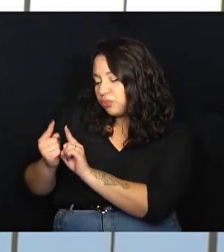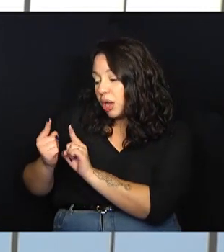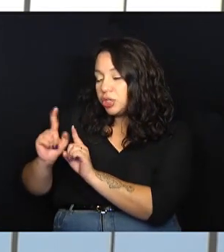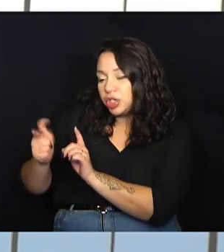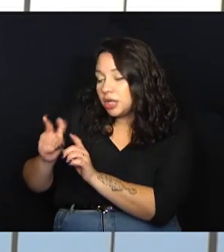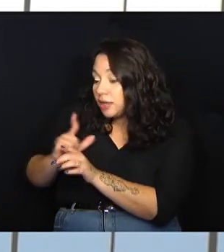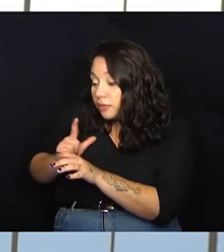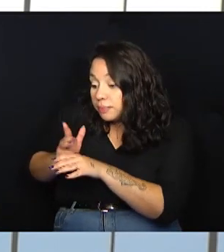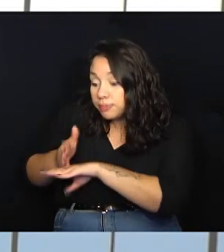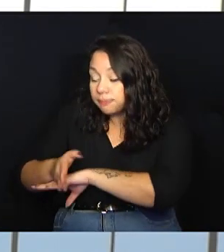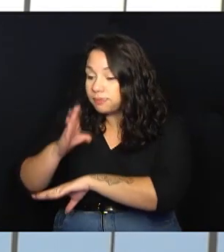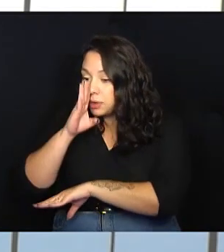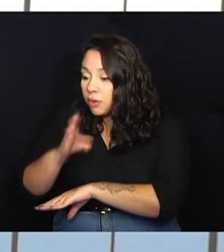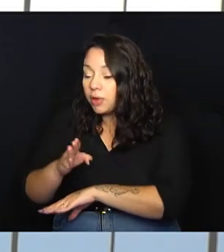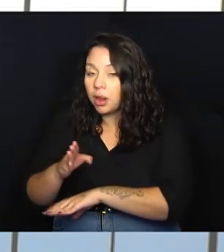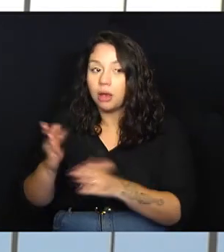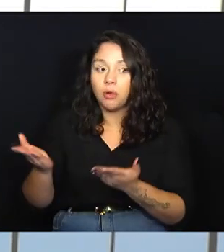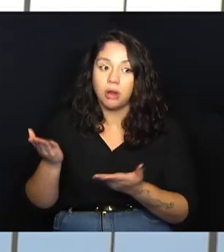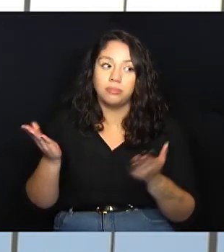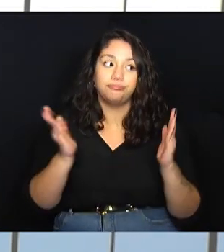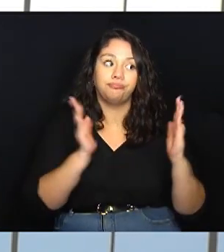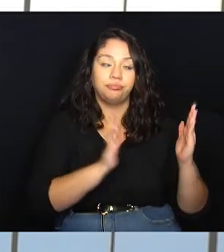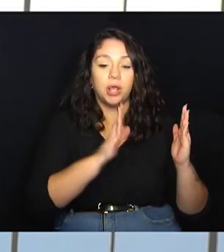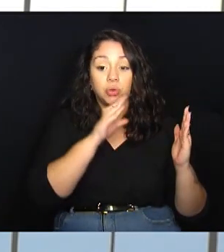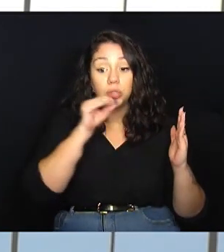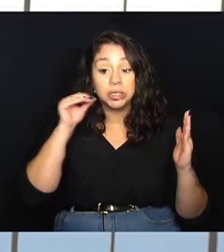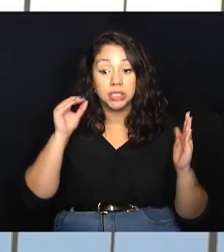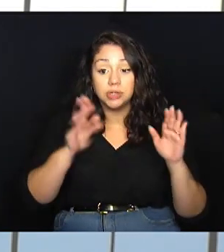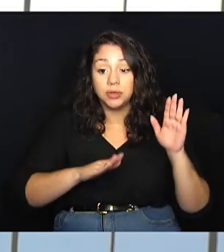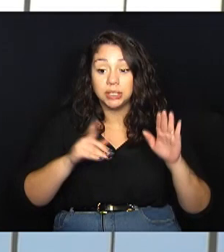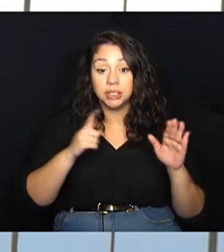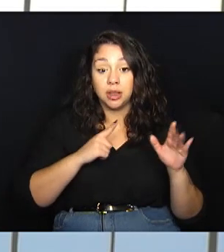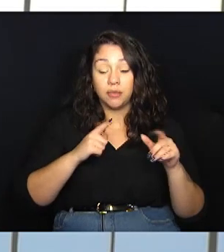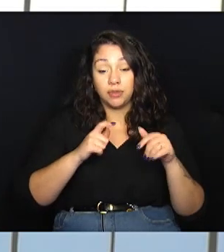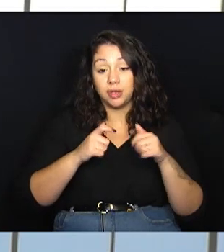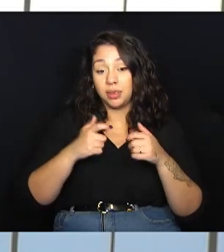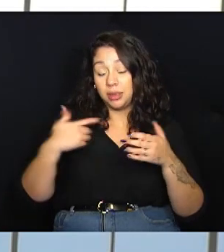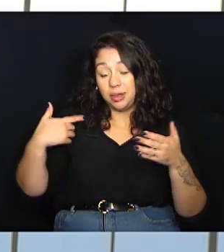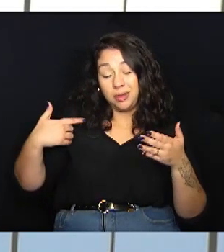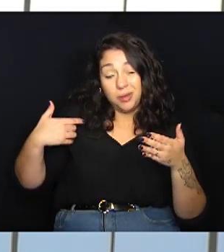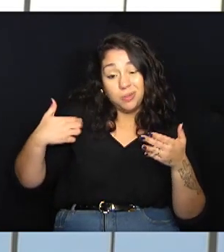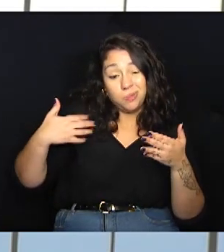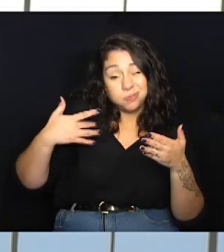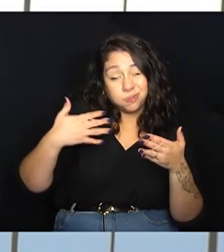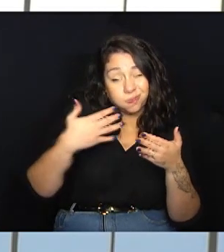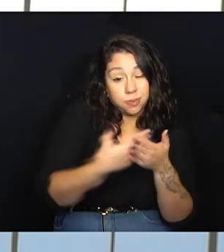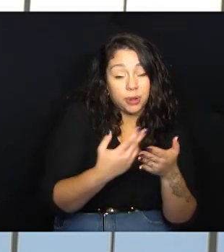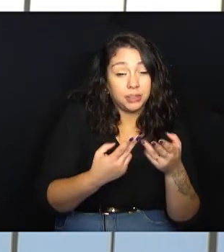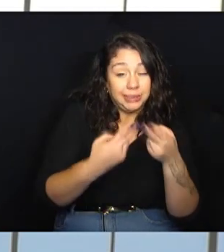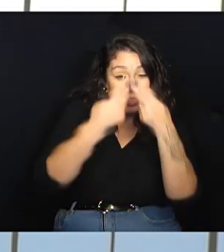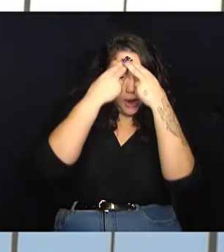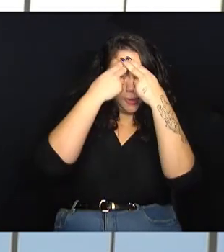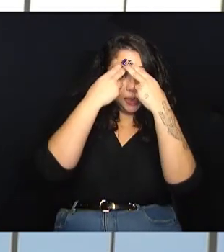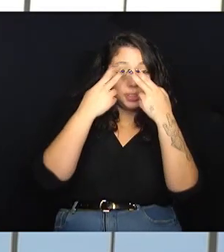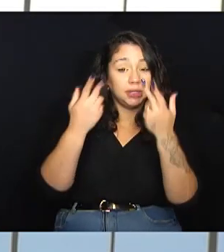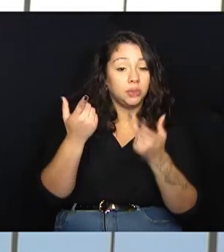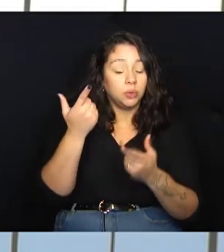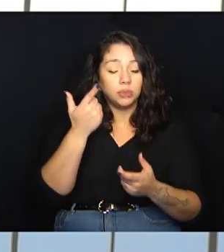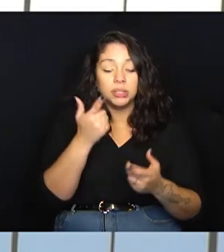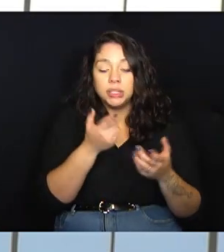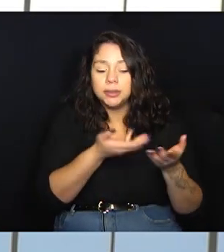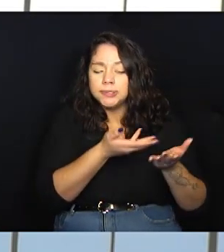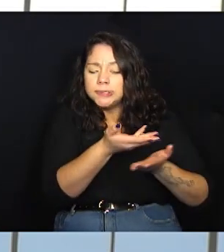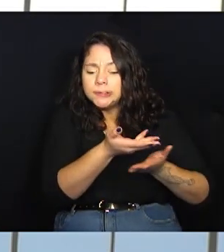primeira infância. Quando a gente está falando do adolescente, às vezes ele passou por um longo período de traumas. E até para você conseguir, né, confiar nessa